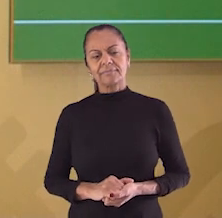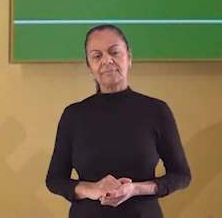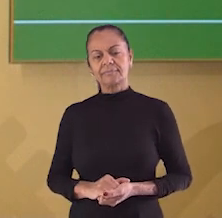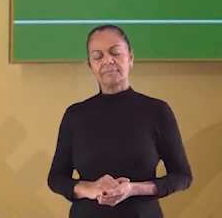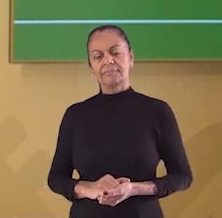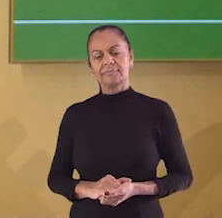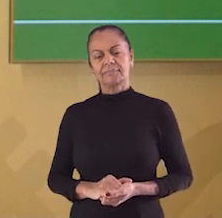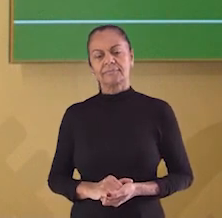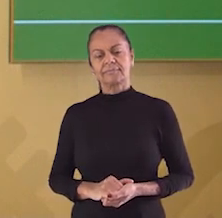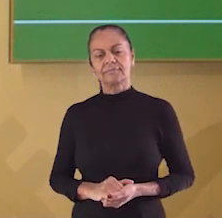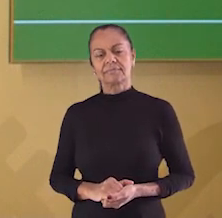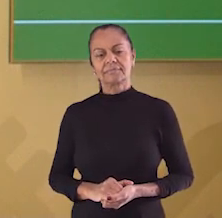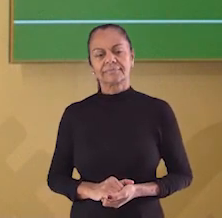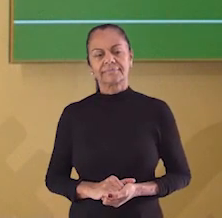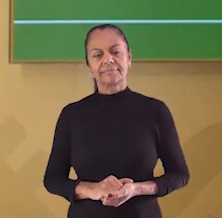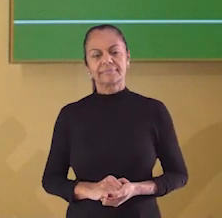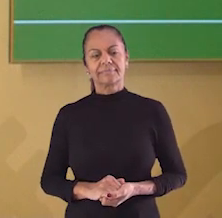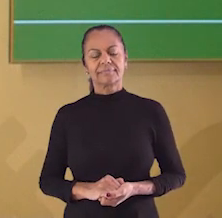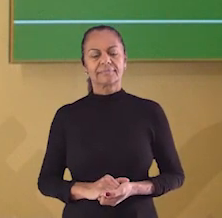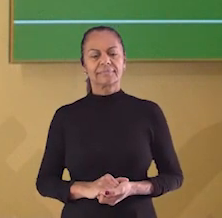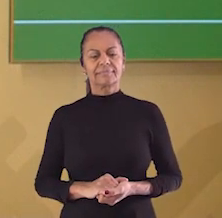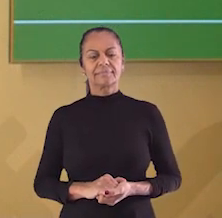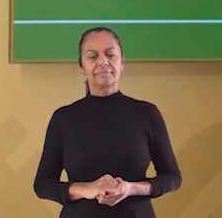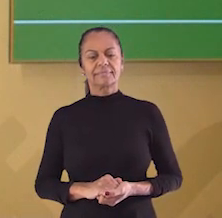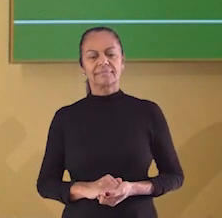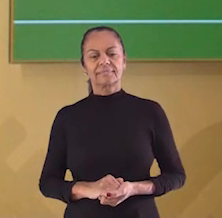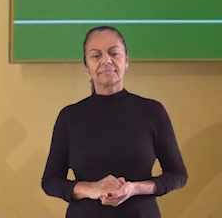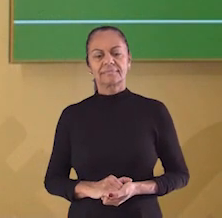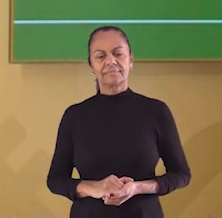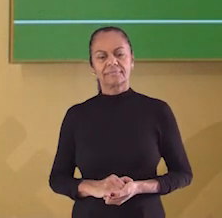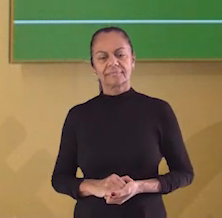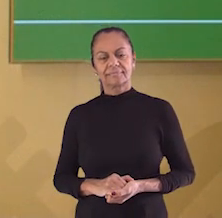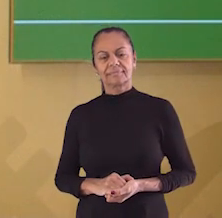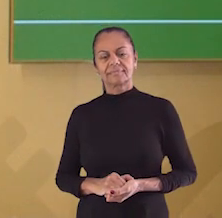pão. Exatamente, exatamente. Pão.